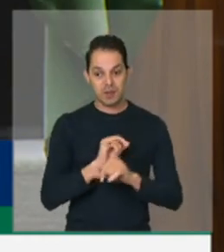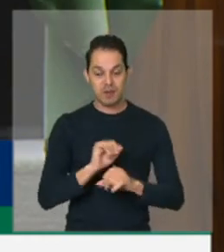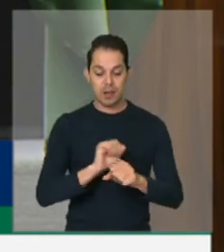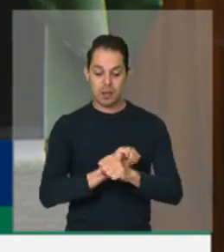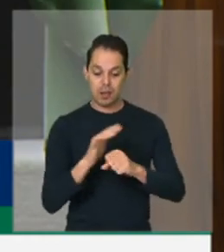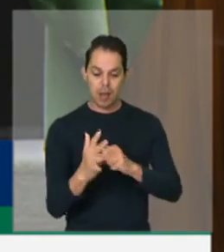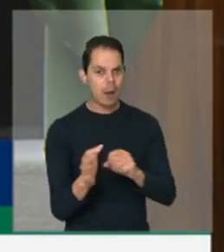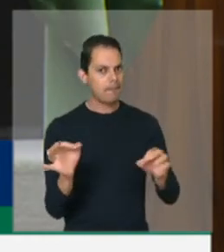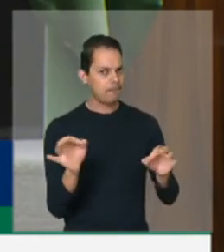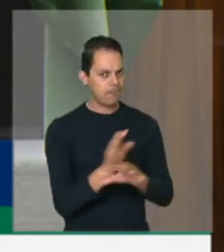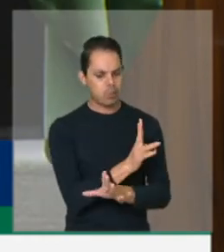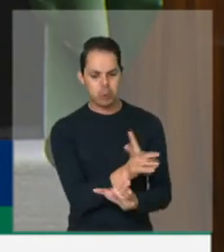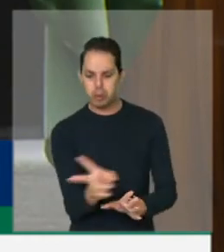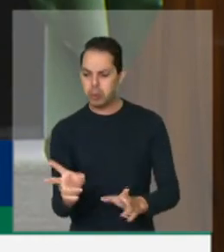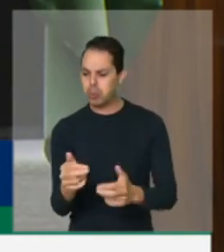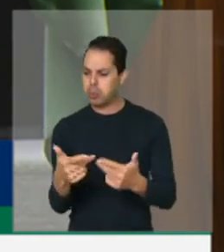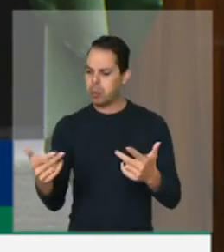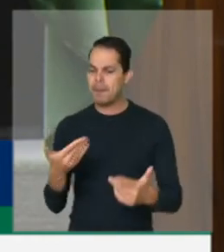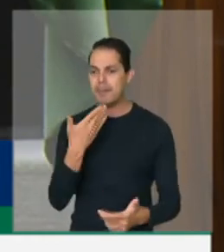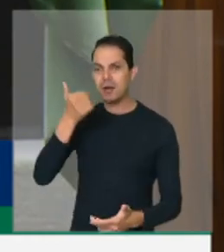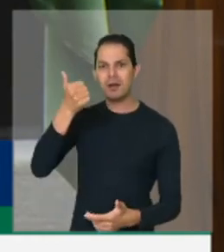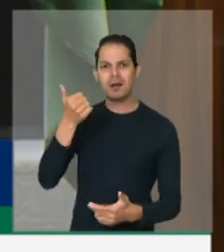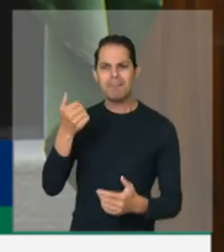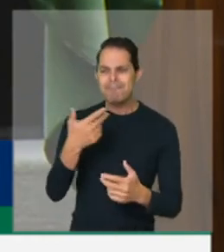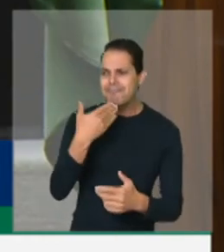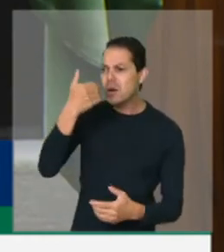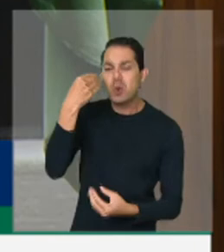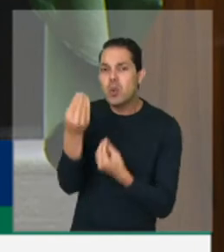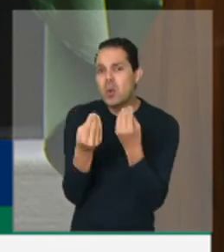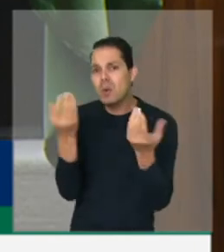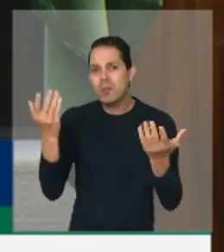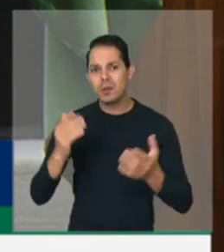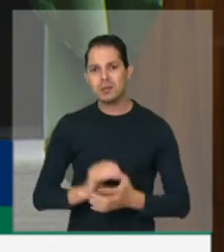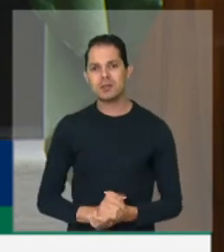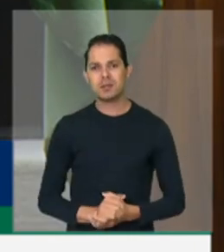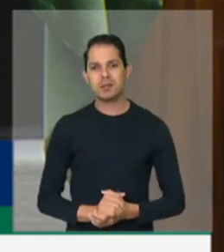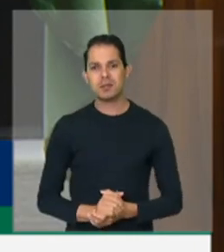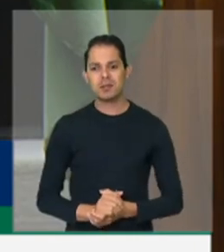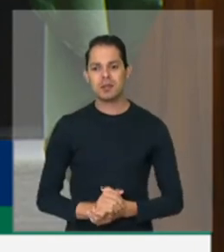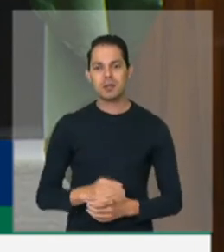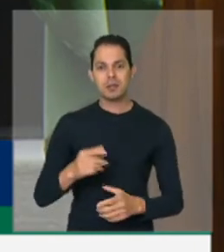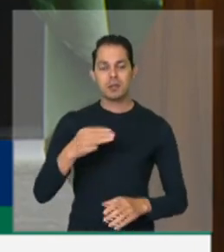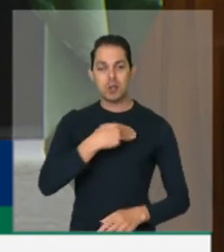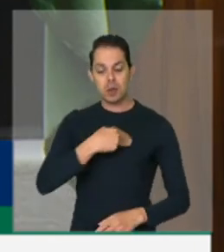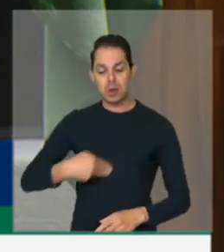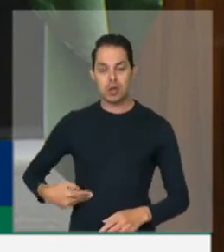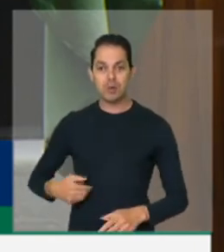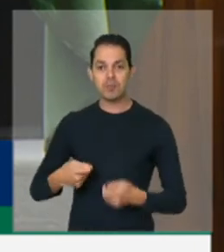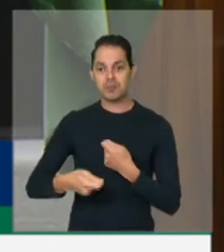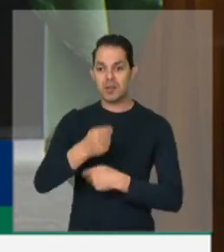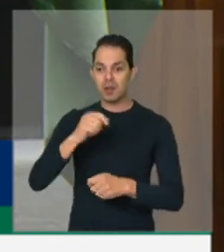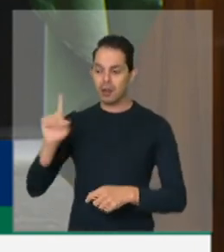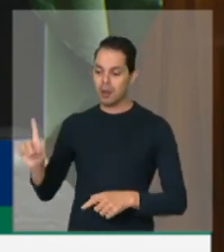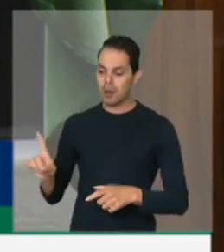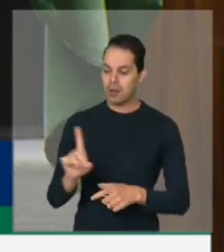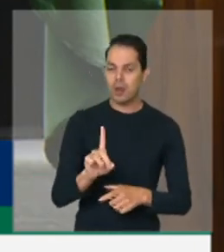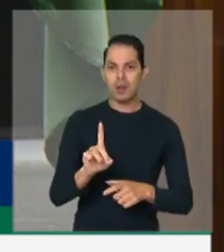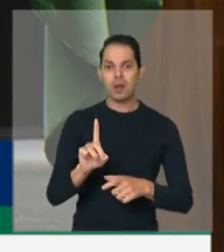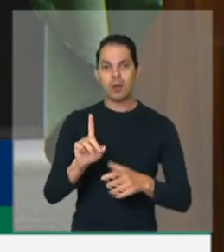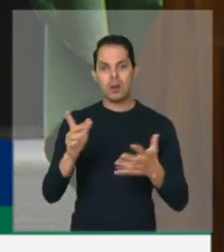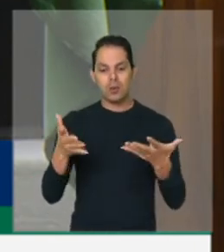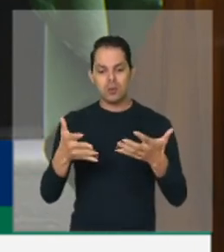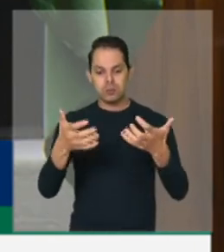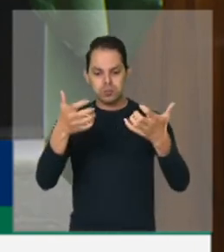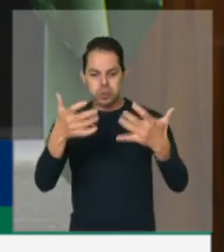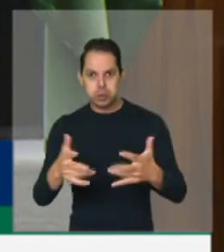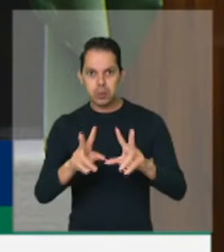pandemia as coisas vão melhorar. Como melhorar? O ministro da Economia que vem aqui não fala uma palavra na questão do